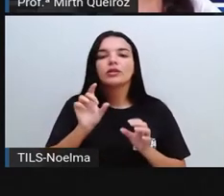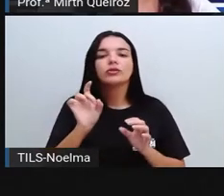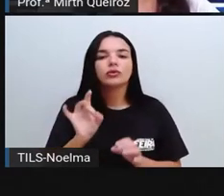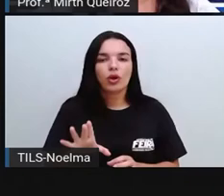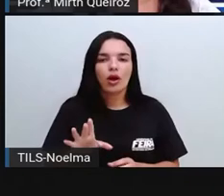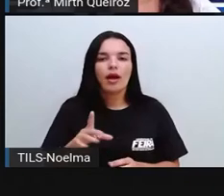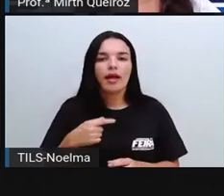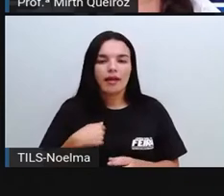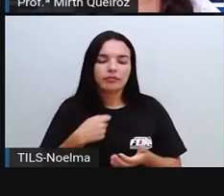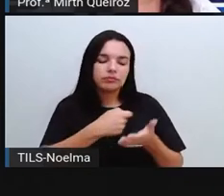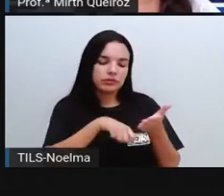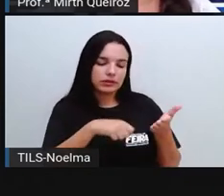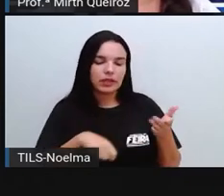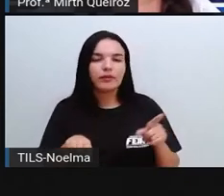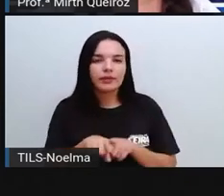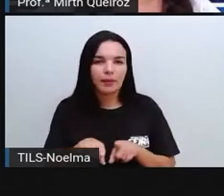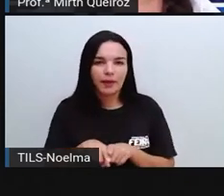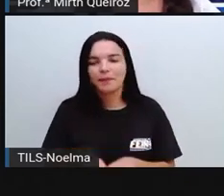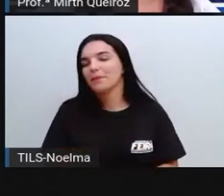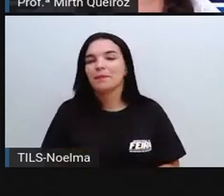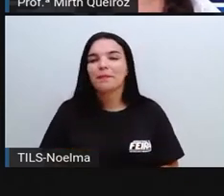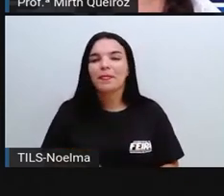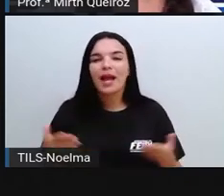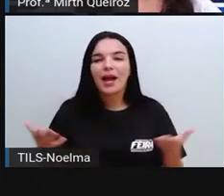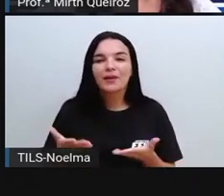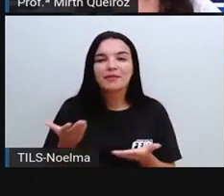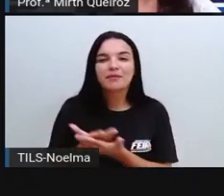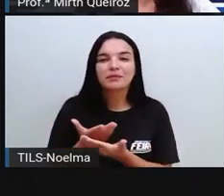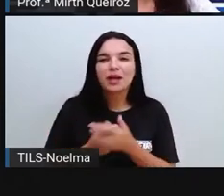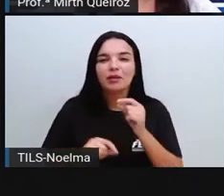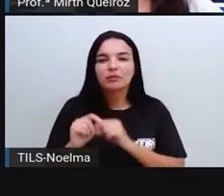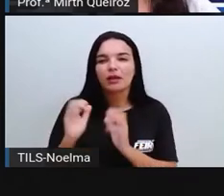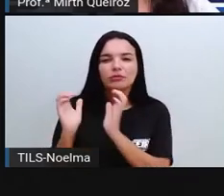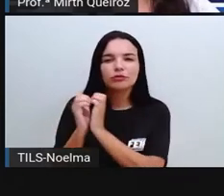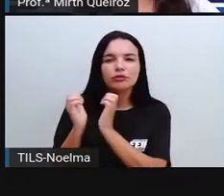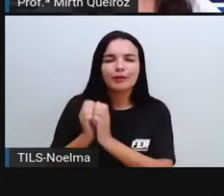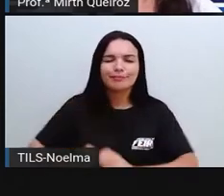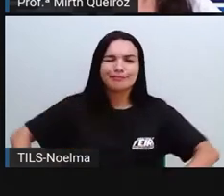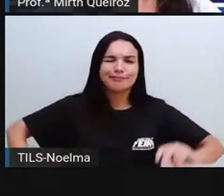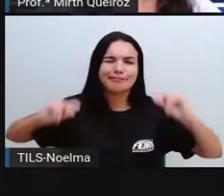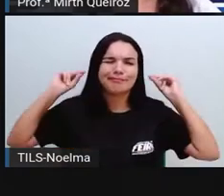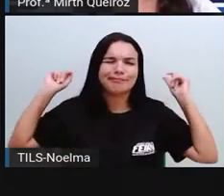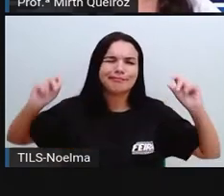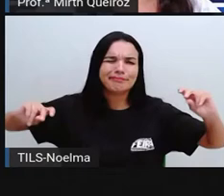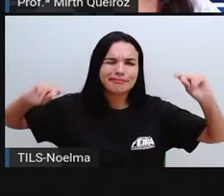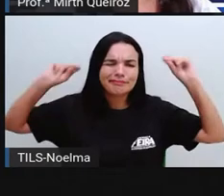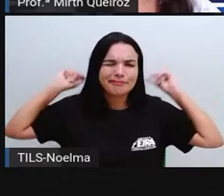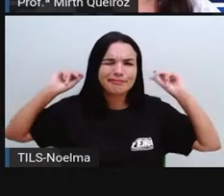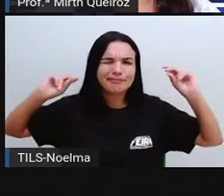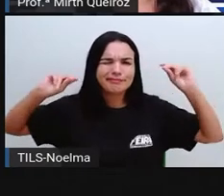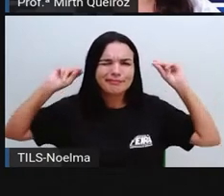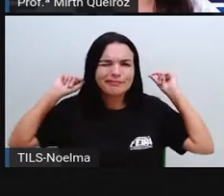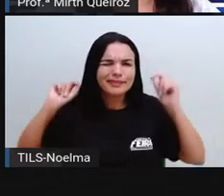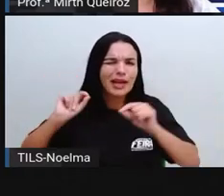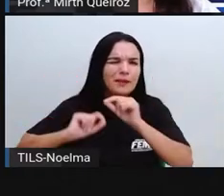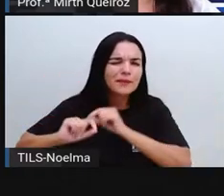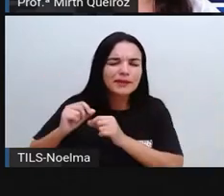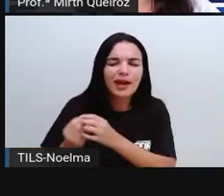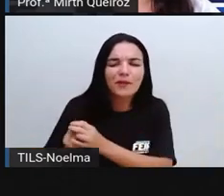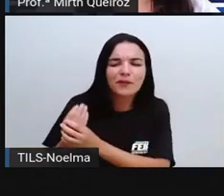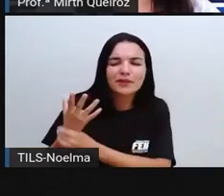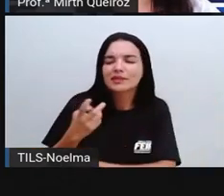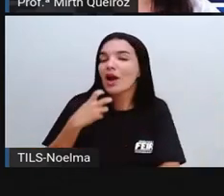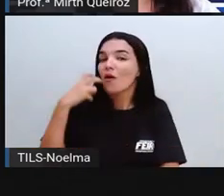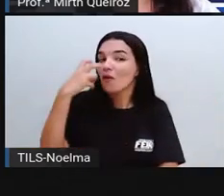Nesta aula, nós vamos estudar sobre um dos gêneros mais antigos e que tem origem na oralidade, o